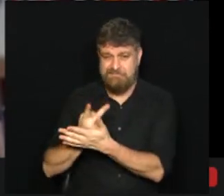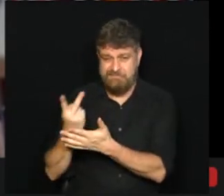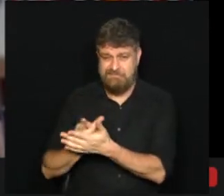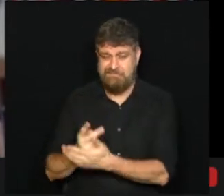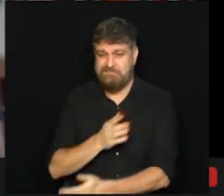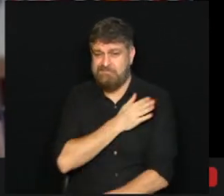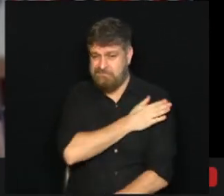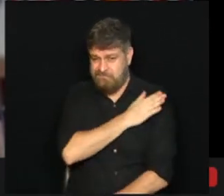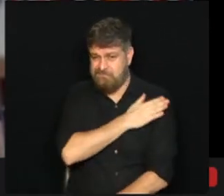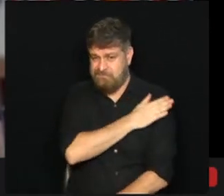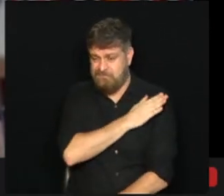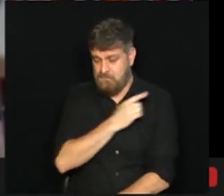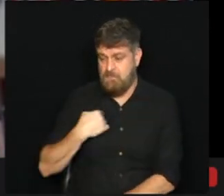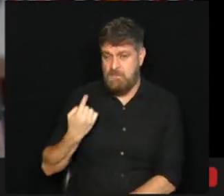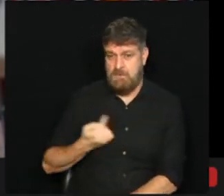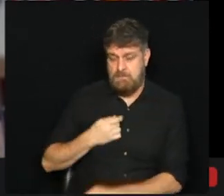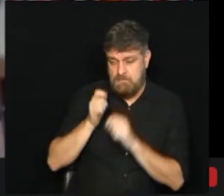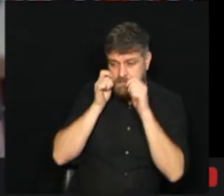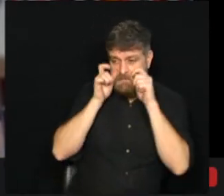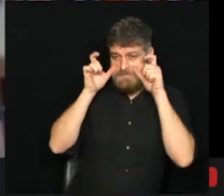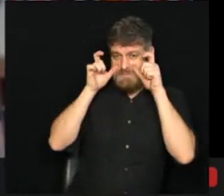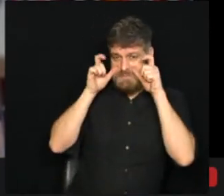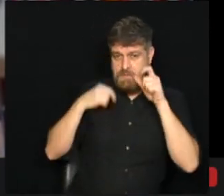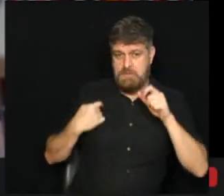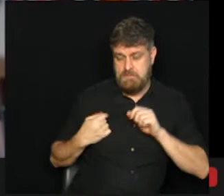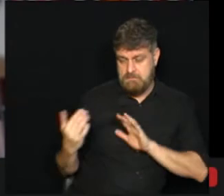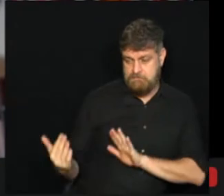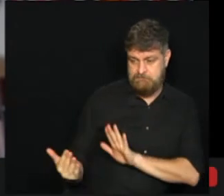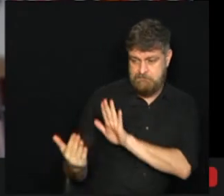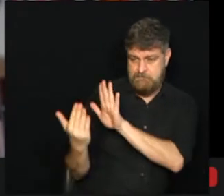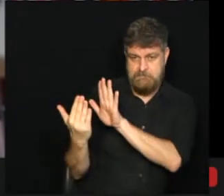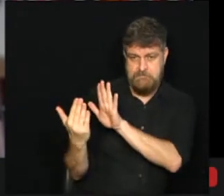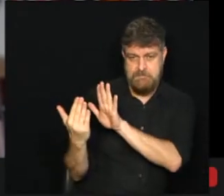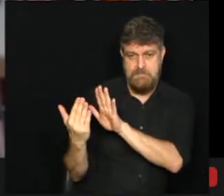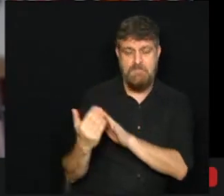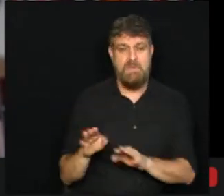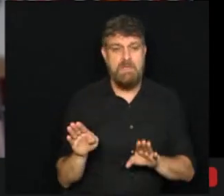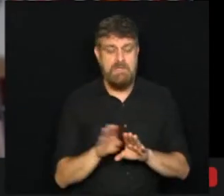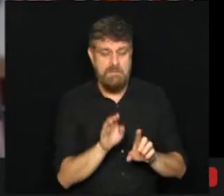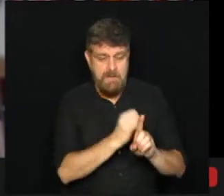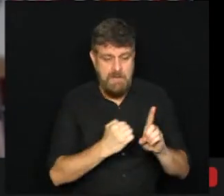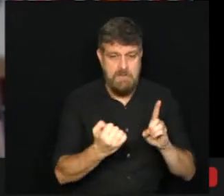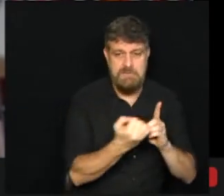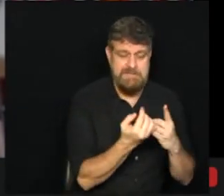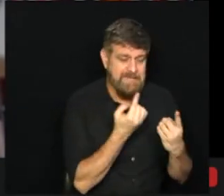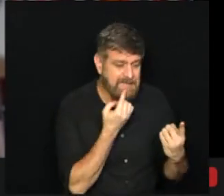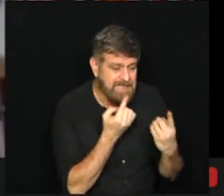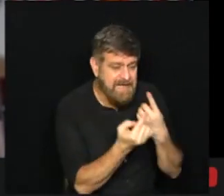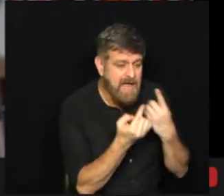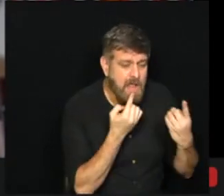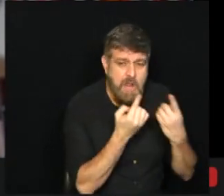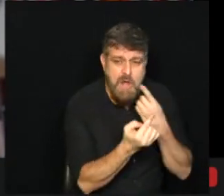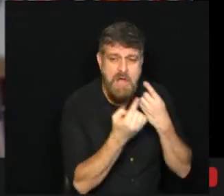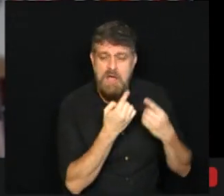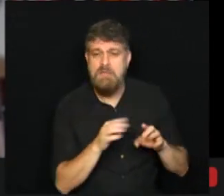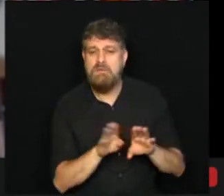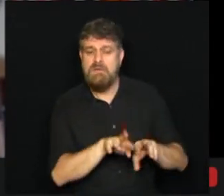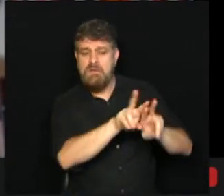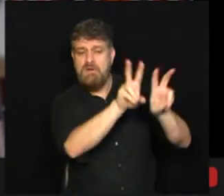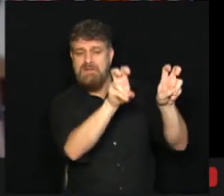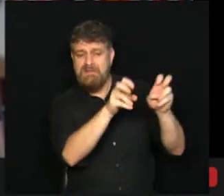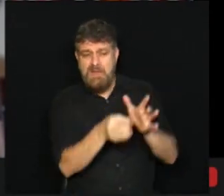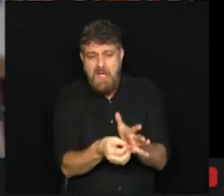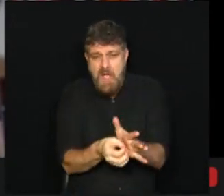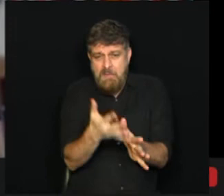gente esteja aí criando a resistência e dialogando com a sociedade sobre como muitas vezes